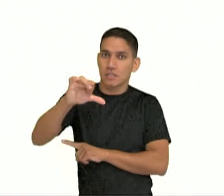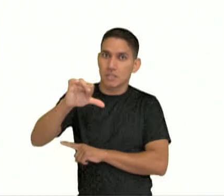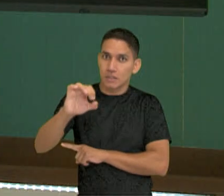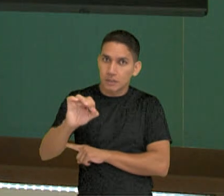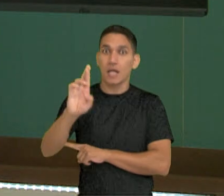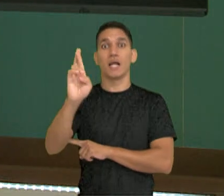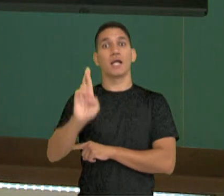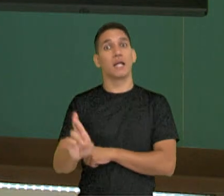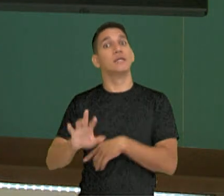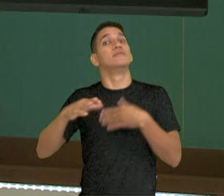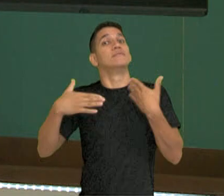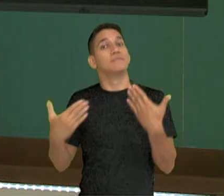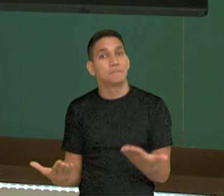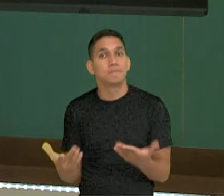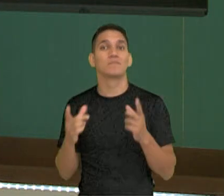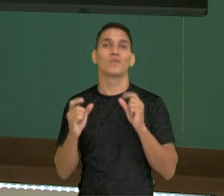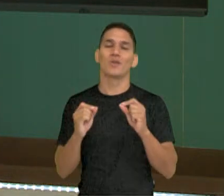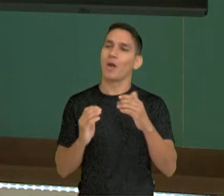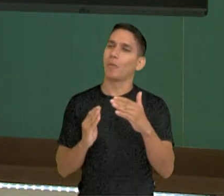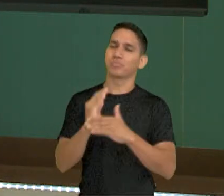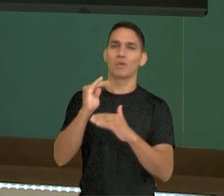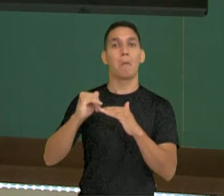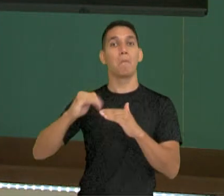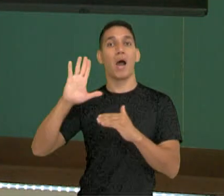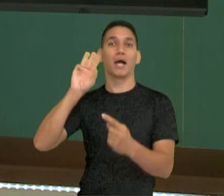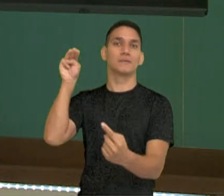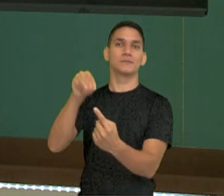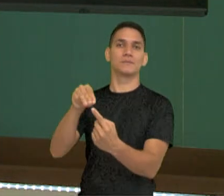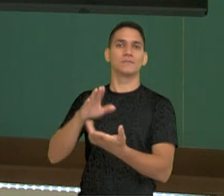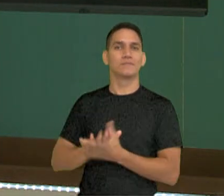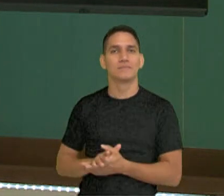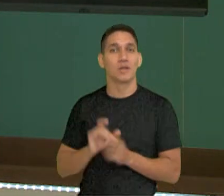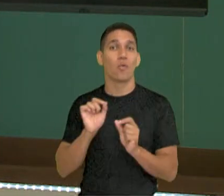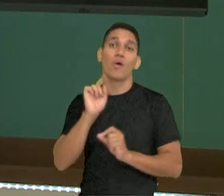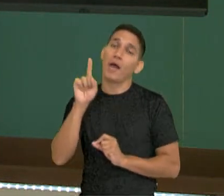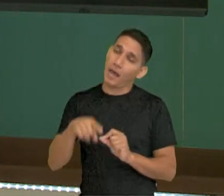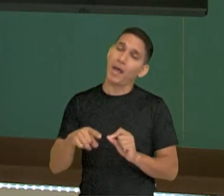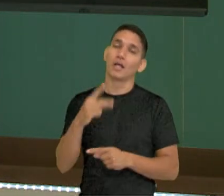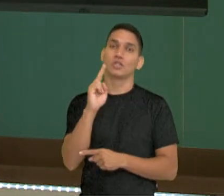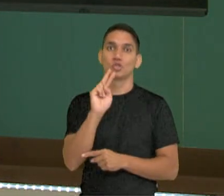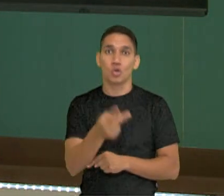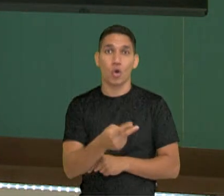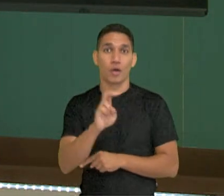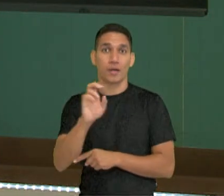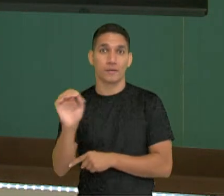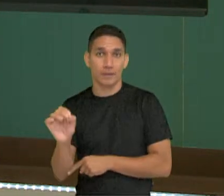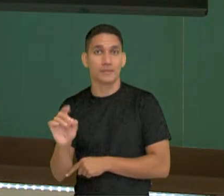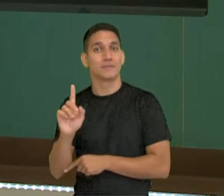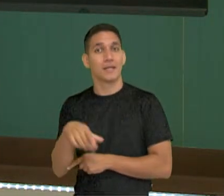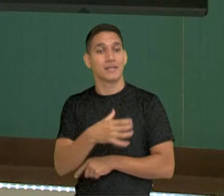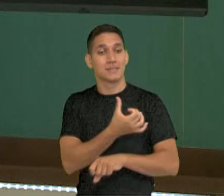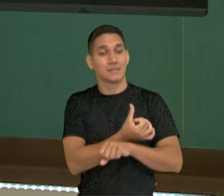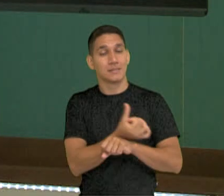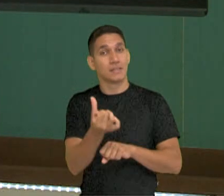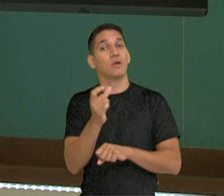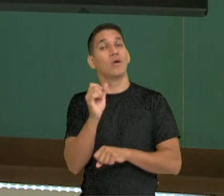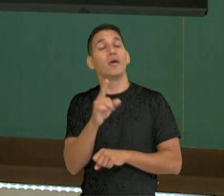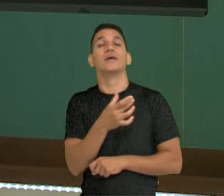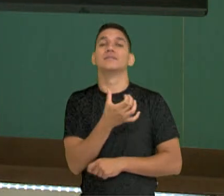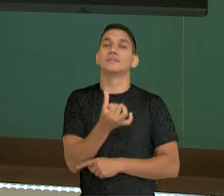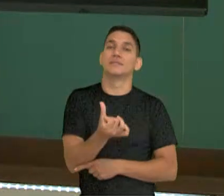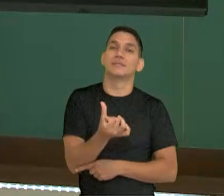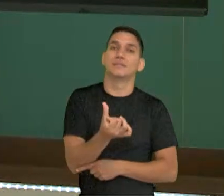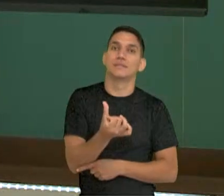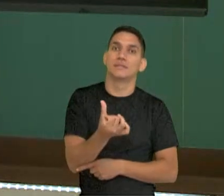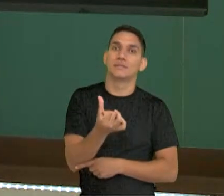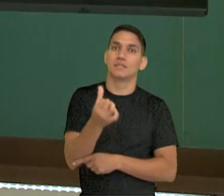R$ 3.190. Portanto, passou da meta, que era 2.500, 690. Isso é muito bom, né? Porque